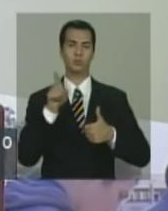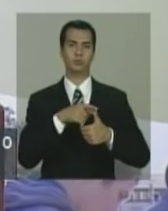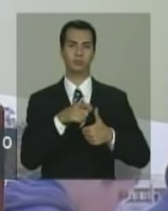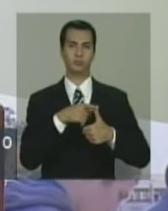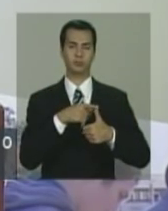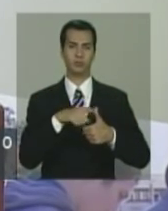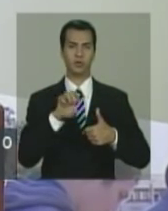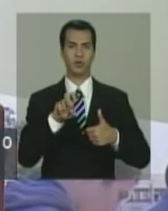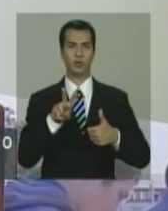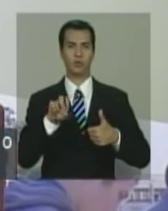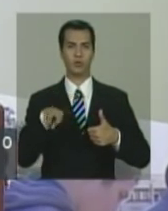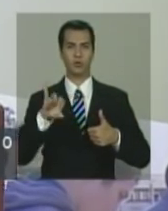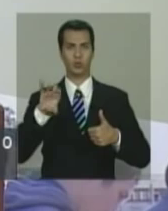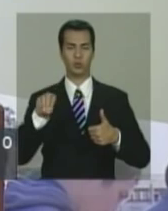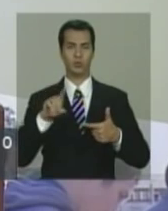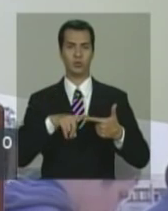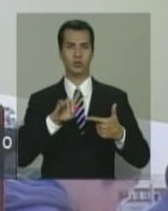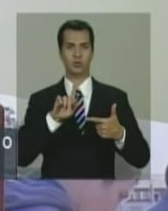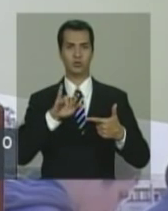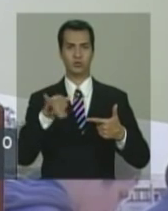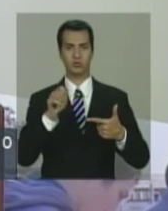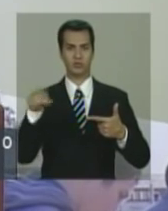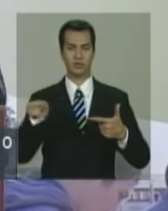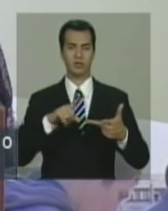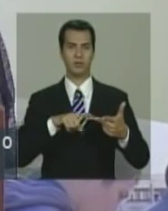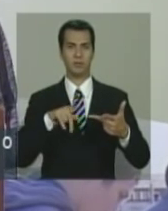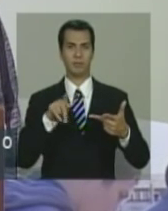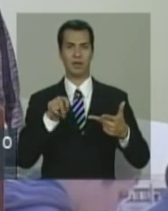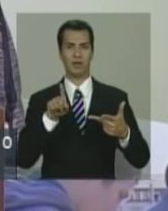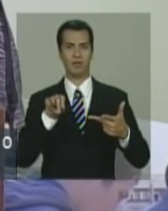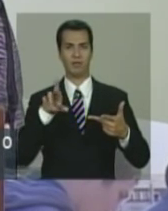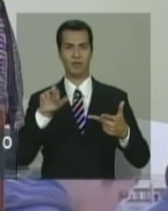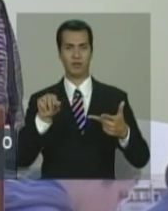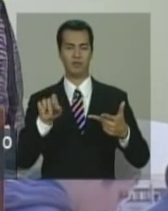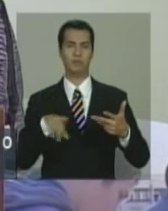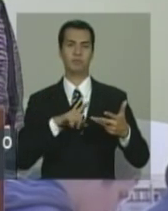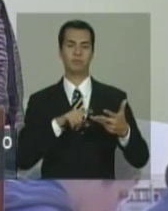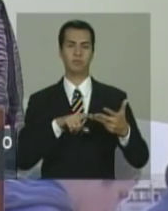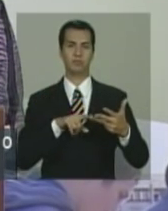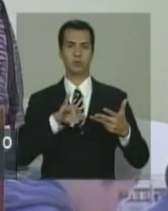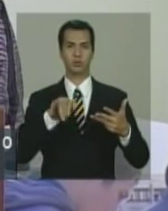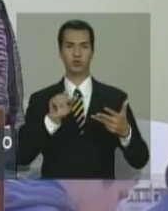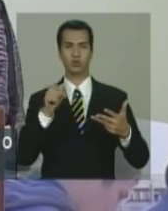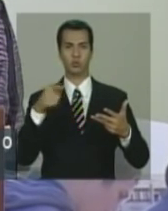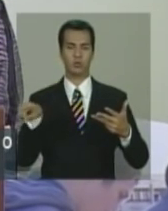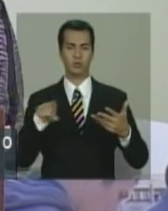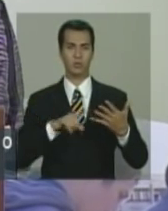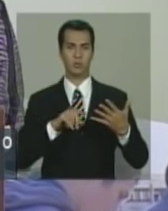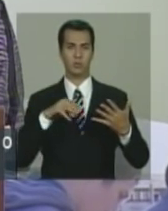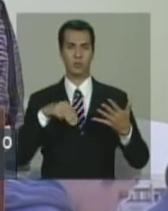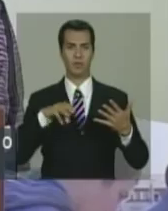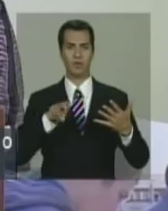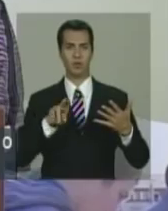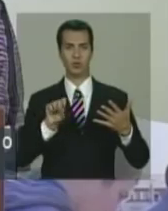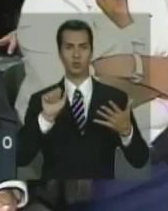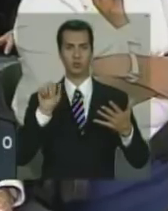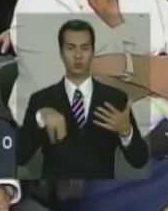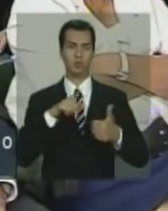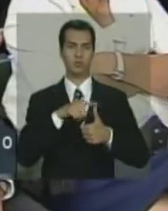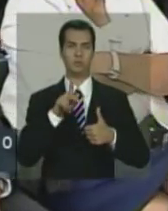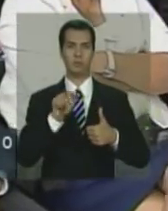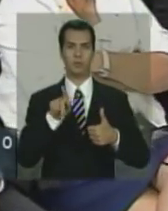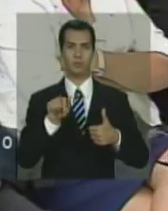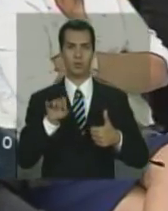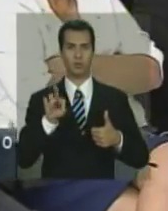Bruno, Elvino Bongazzo, Zé Geraldo, Padre Tom, João Paulo Lima, Nelson Marquezelli, Perpétua